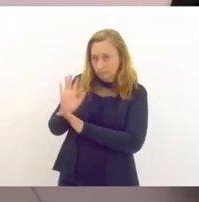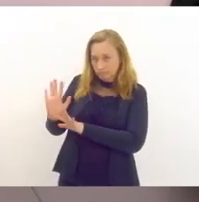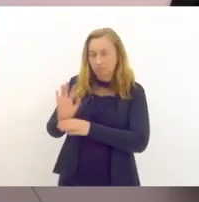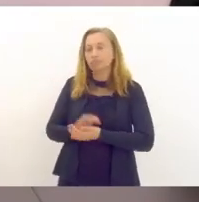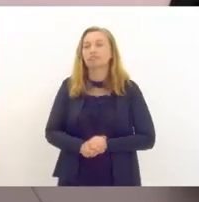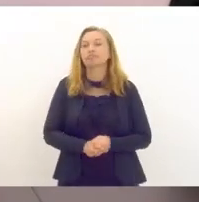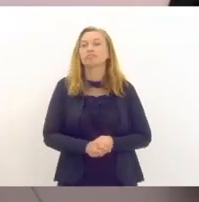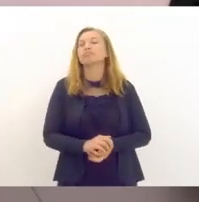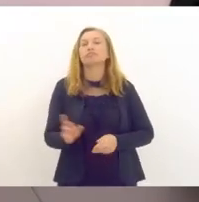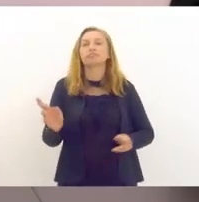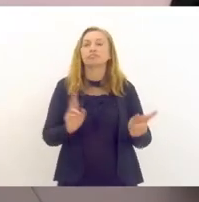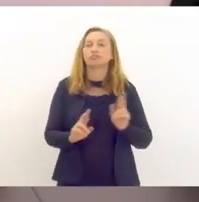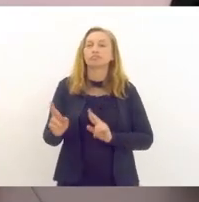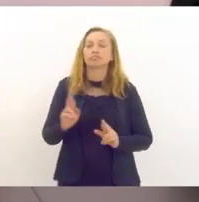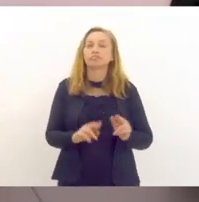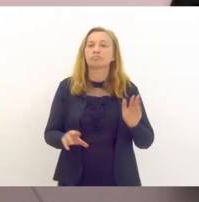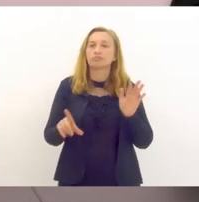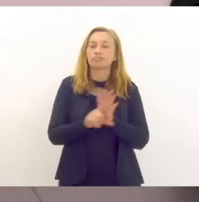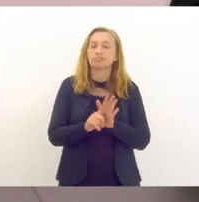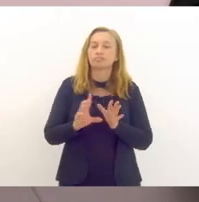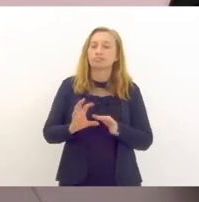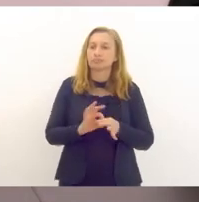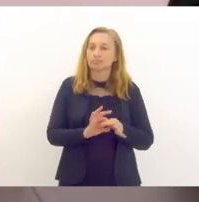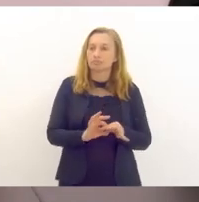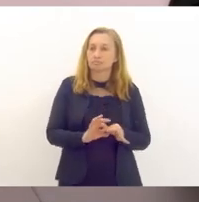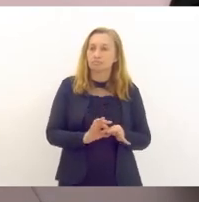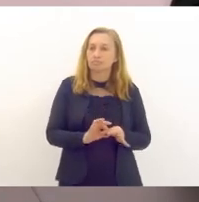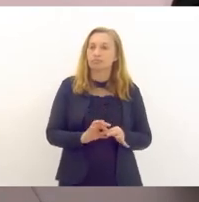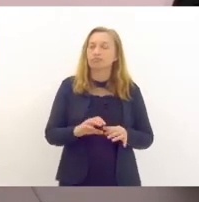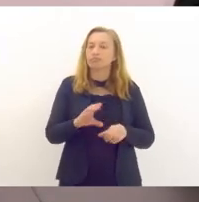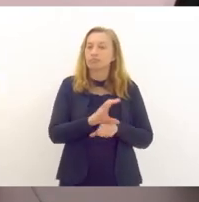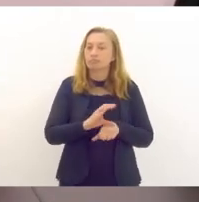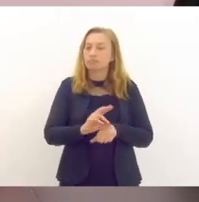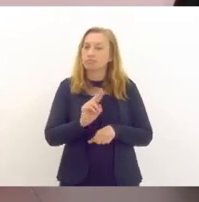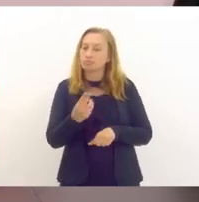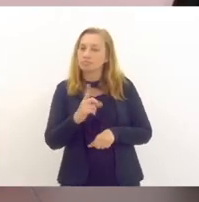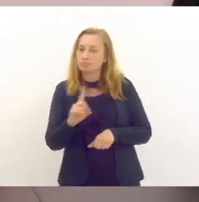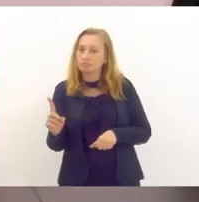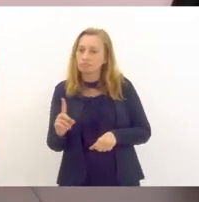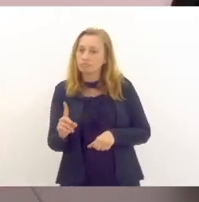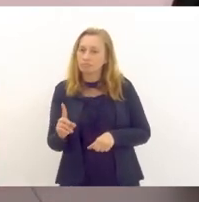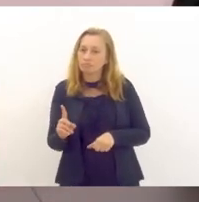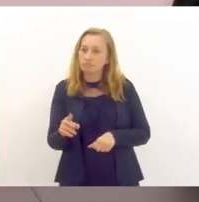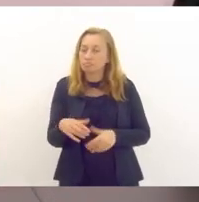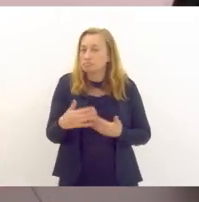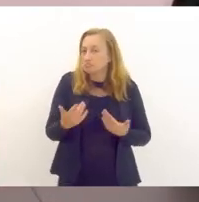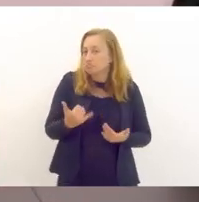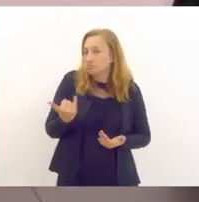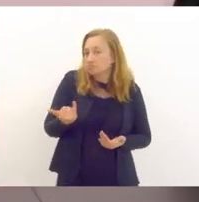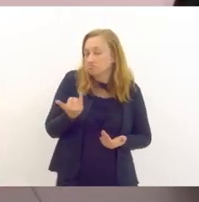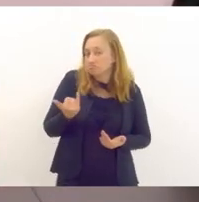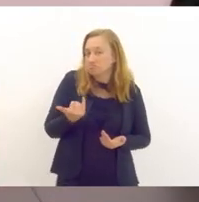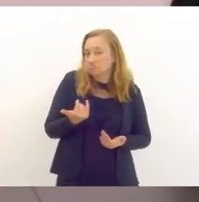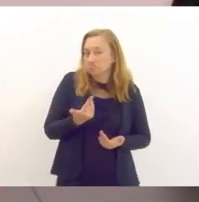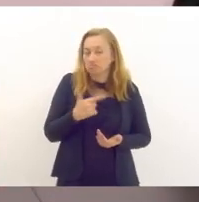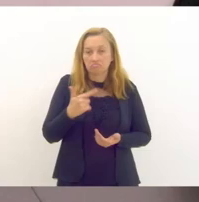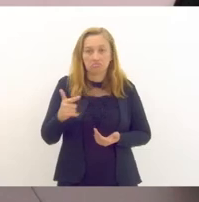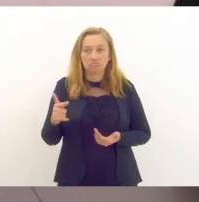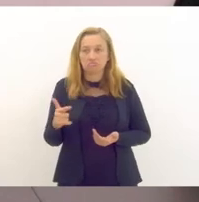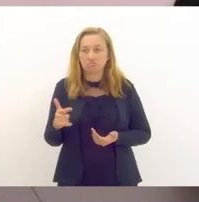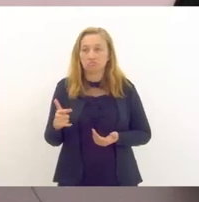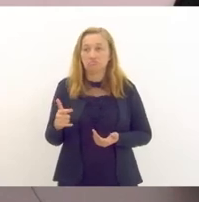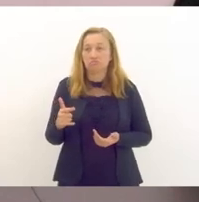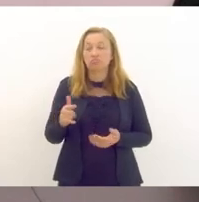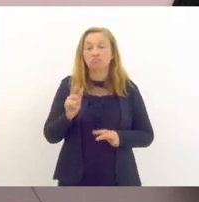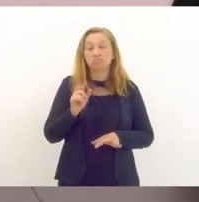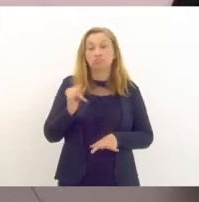em relação a lei complementar se ela é condicional ou não pouco importa o meu ver o que é o que importa